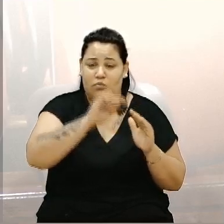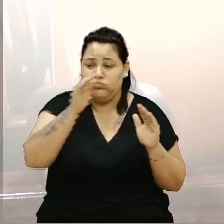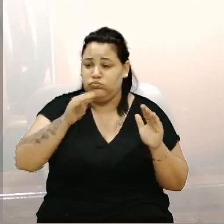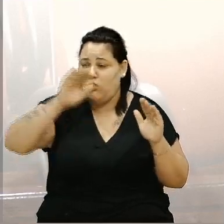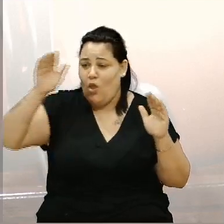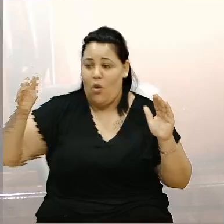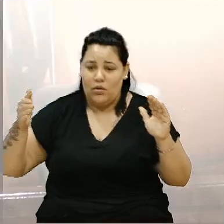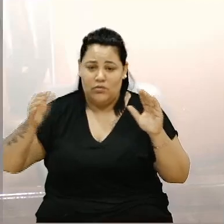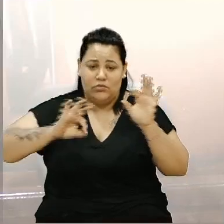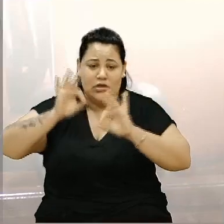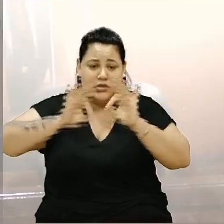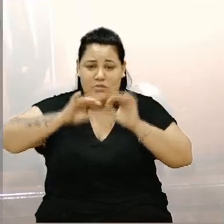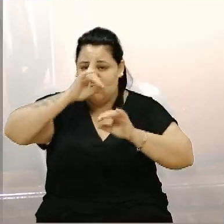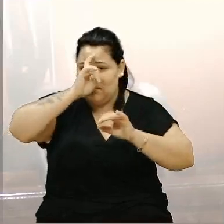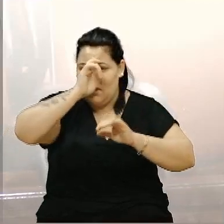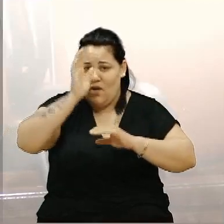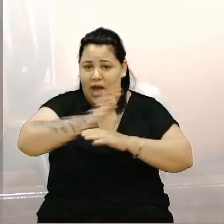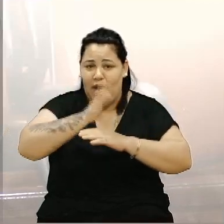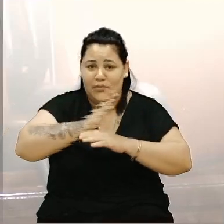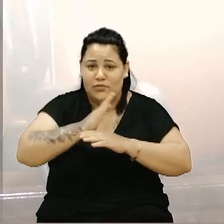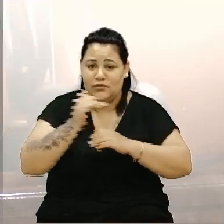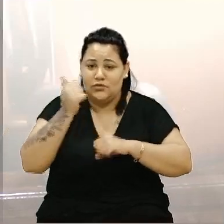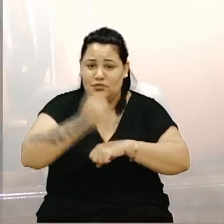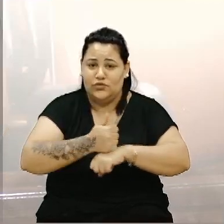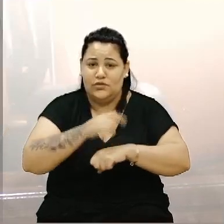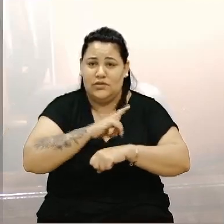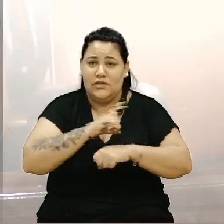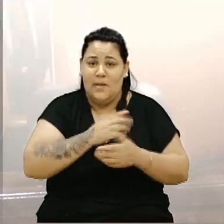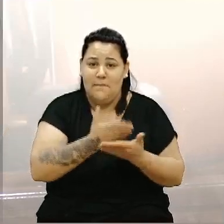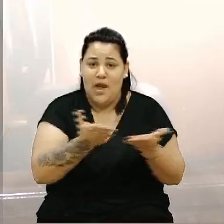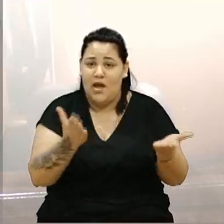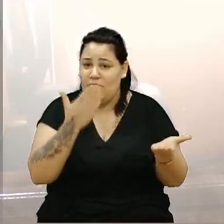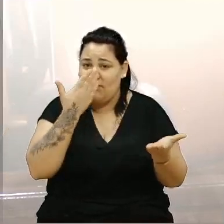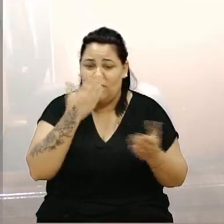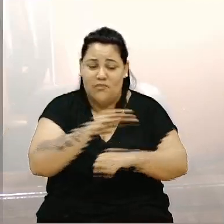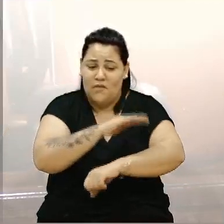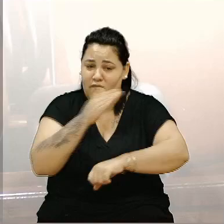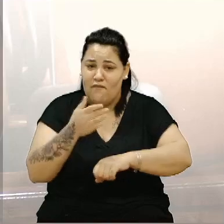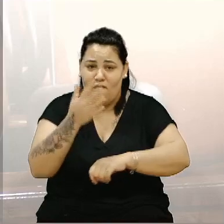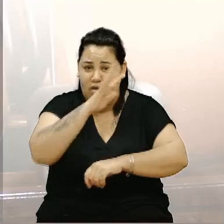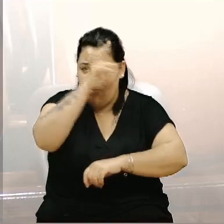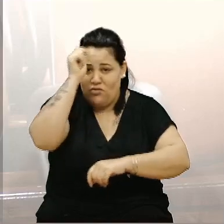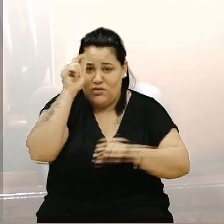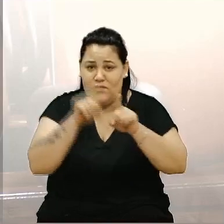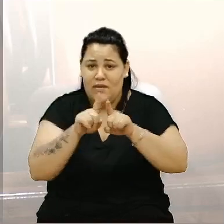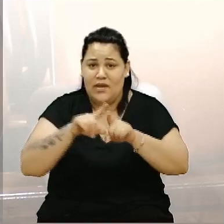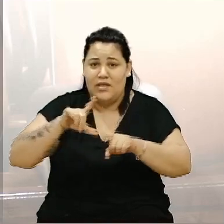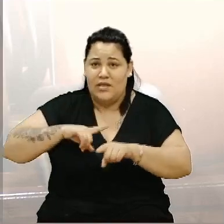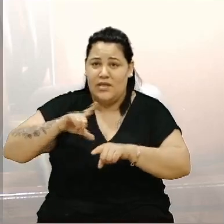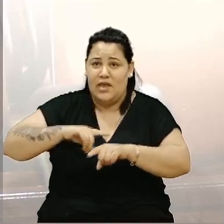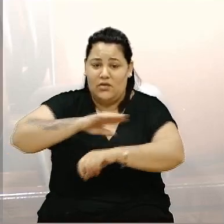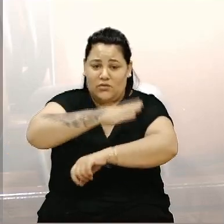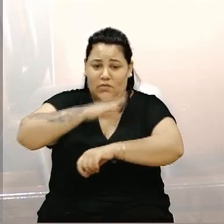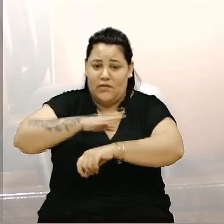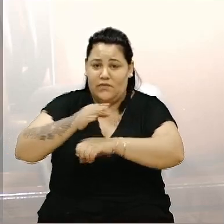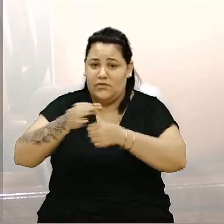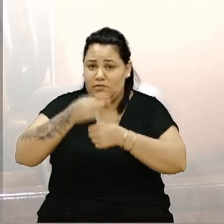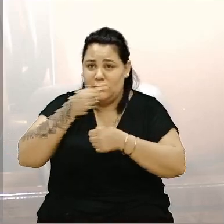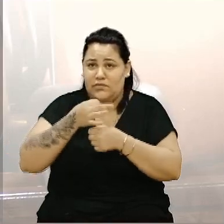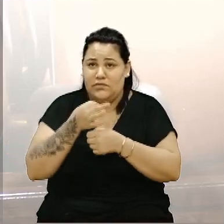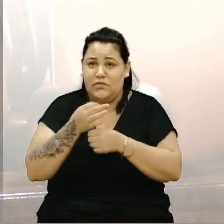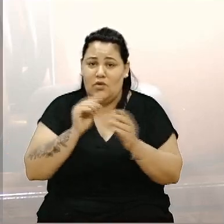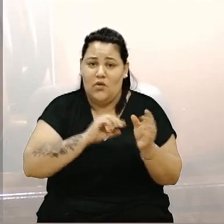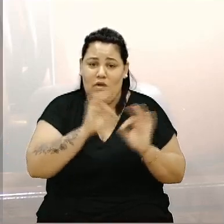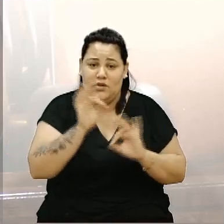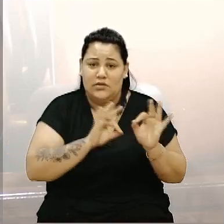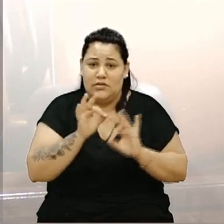hospital nos lugares. Nós temos pátio aqui na frente da prefeitura, temos pavilhões da Festa da Uva. Vamos montar um hospital de